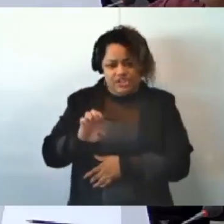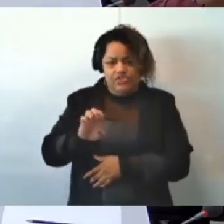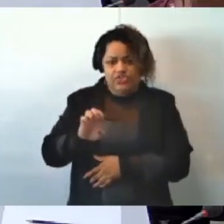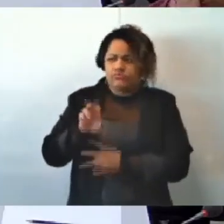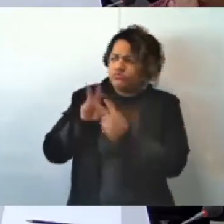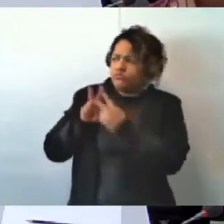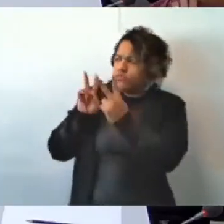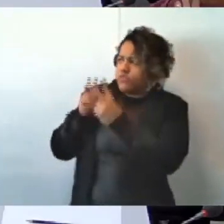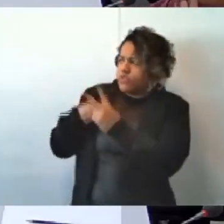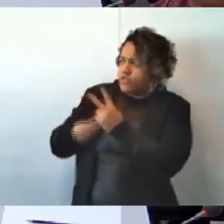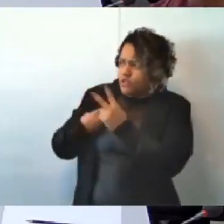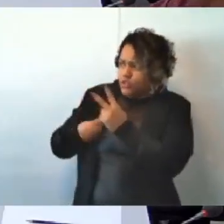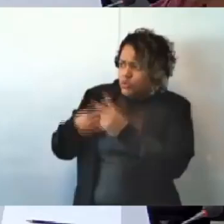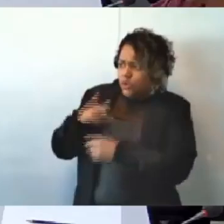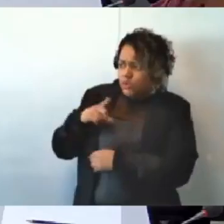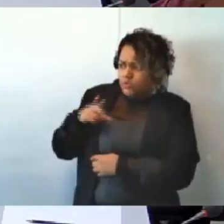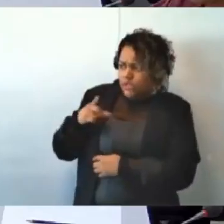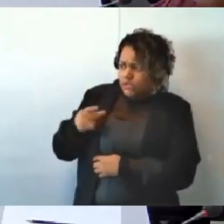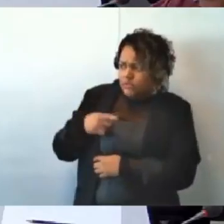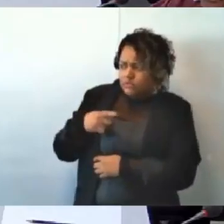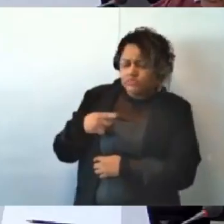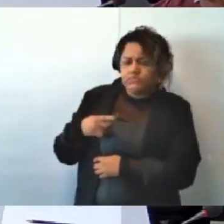faz presente.